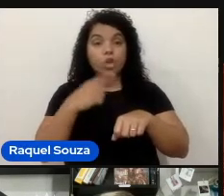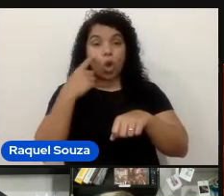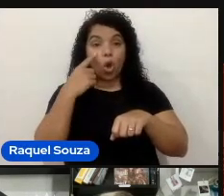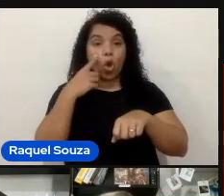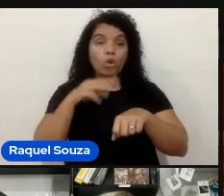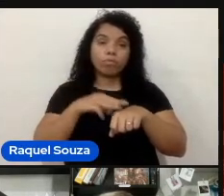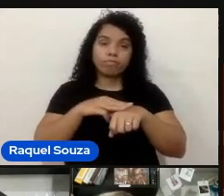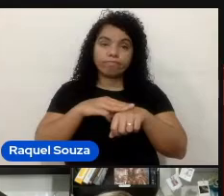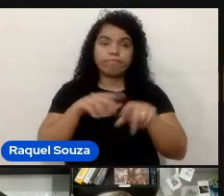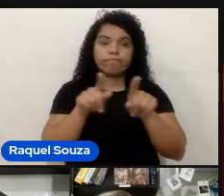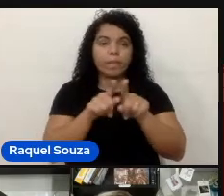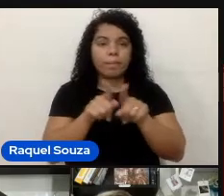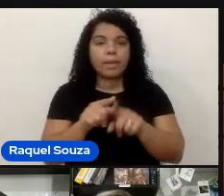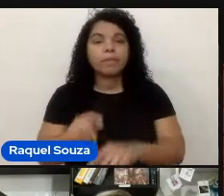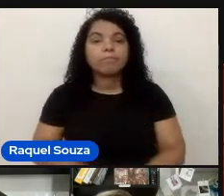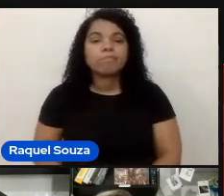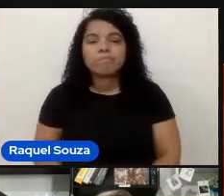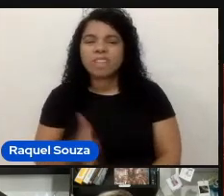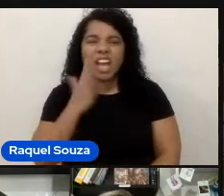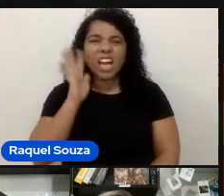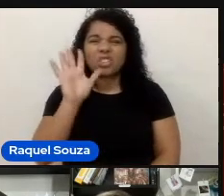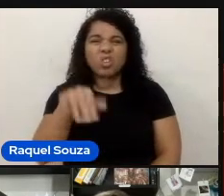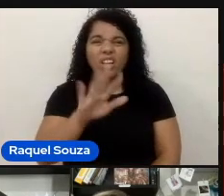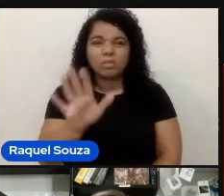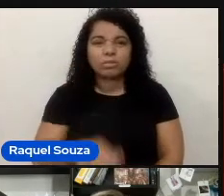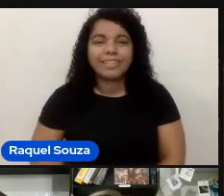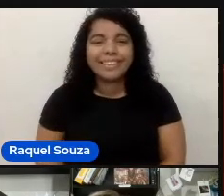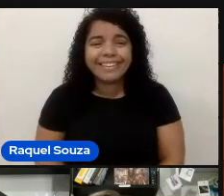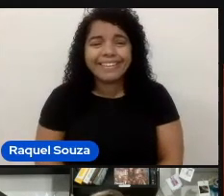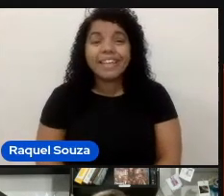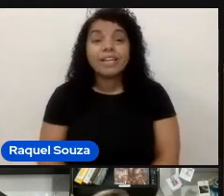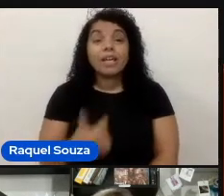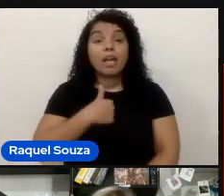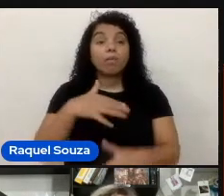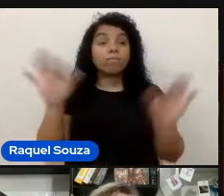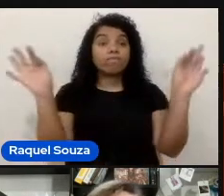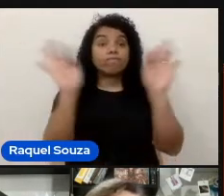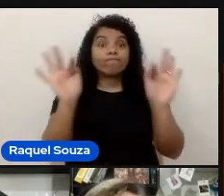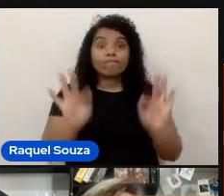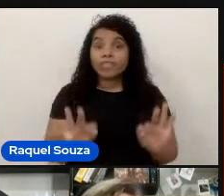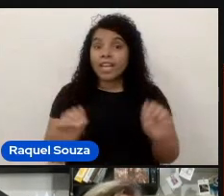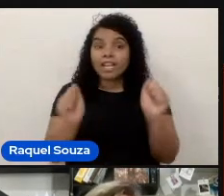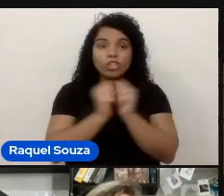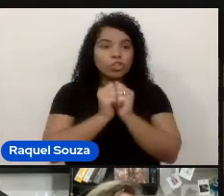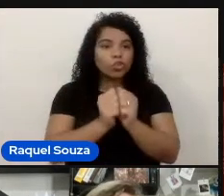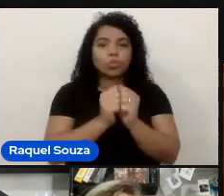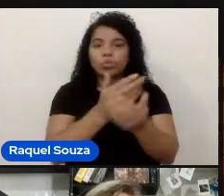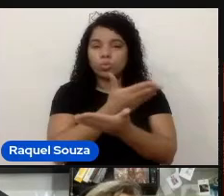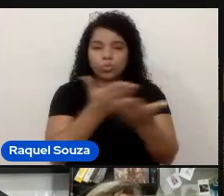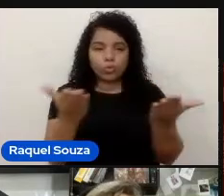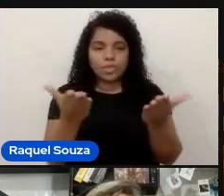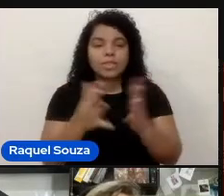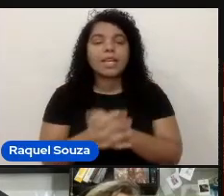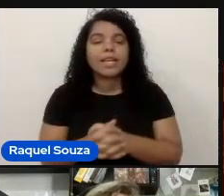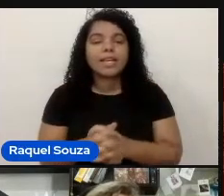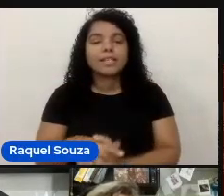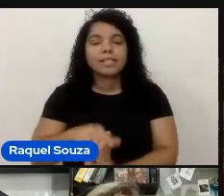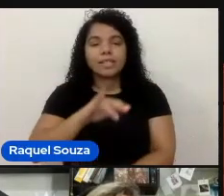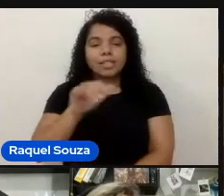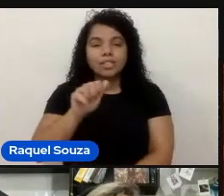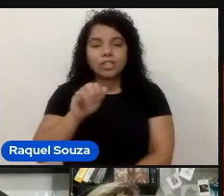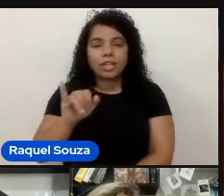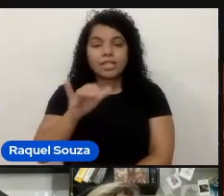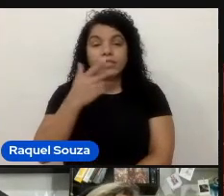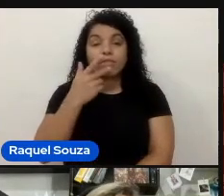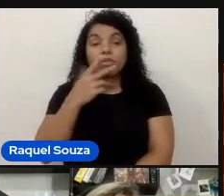médio. Eu acho que é isso. Estou muito feliz de estar aqui com vocês. Como a Jassi comentou, espero que a gente